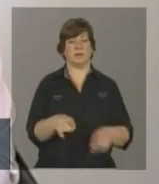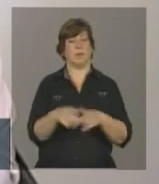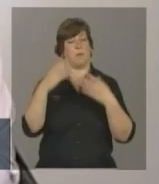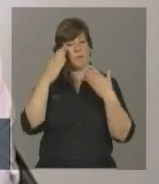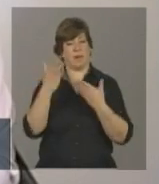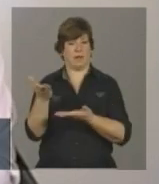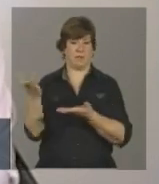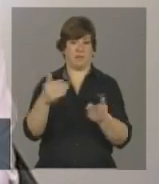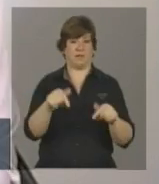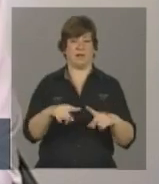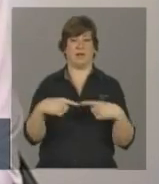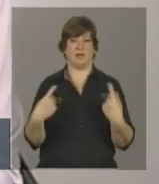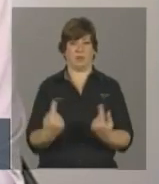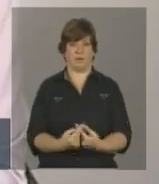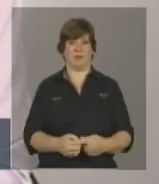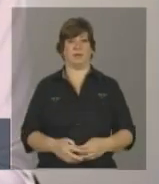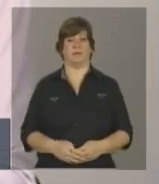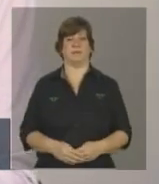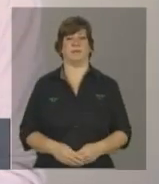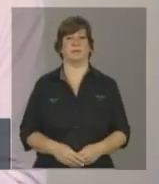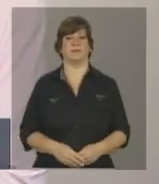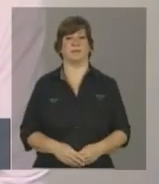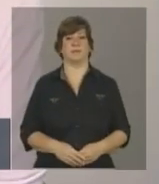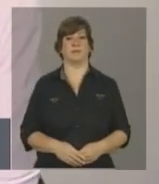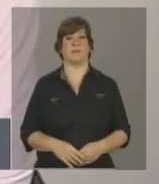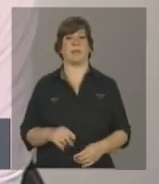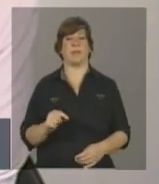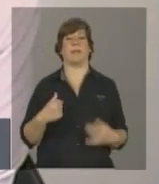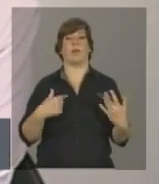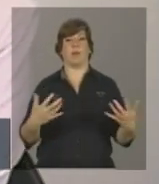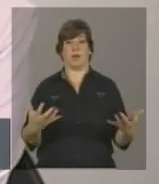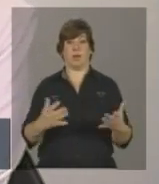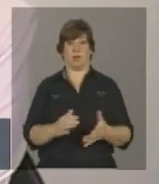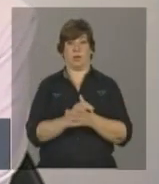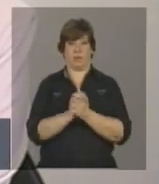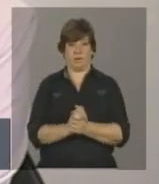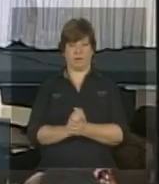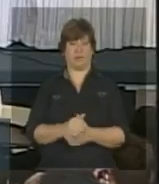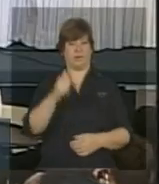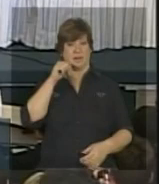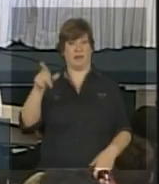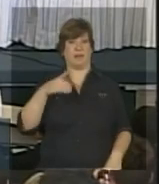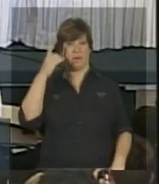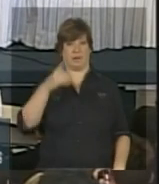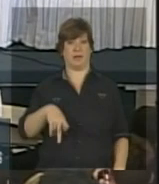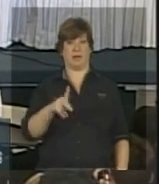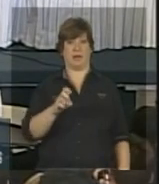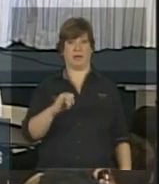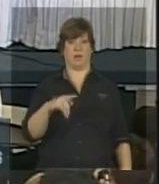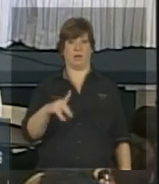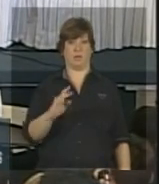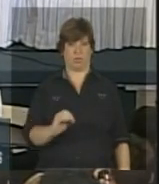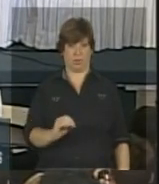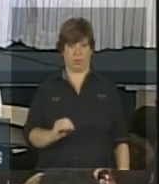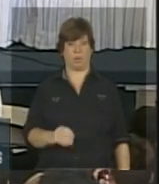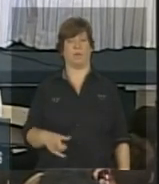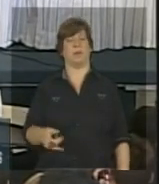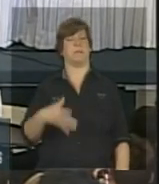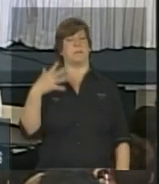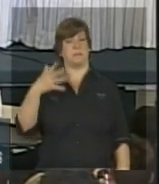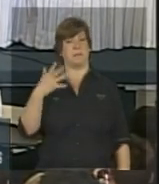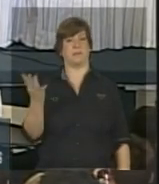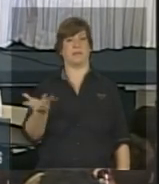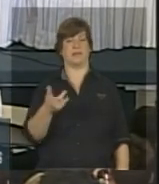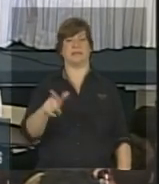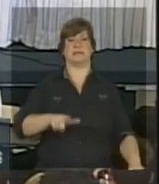neste encontro. Quero cumprimentar a deputada federal Keiko Ota, cumprimento pelas suas palavras, pelo